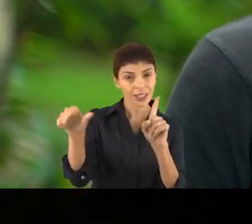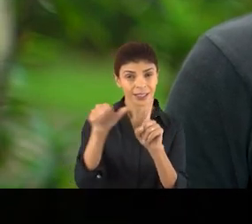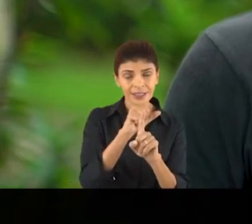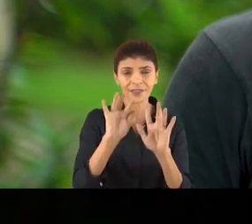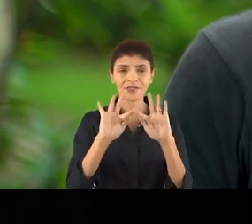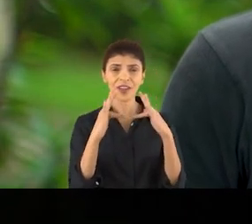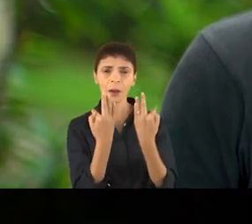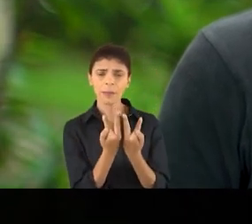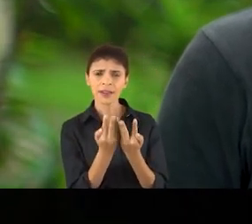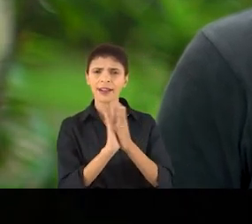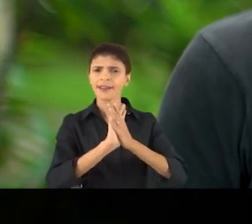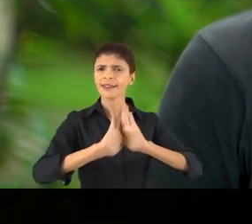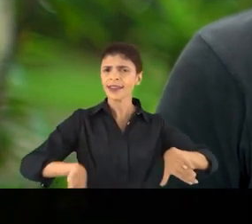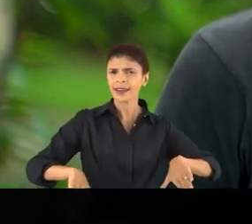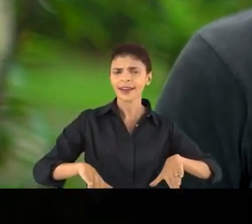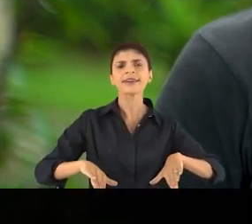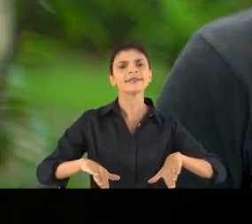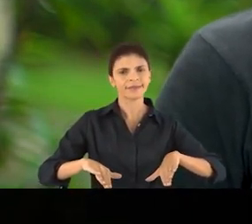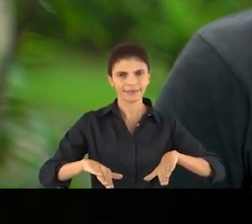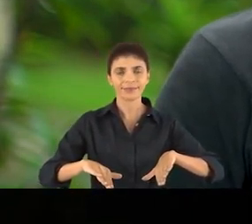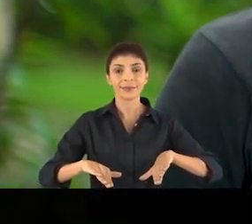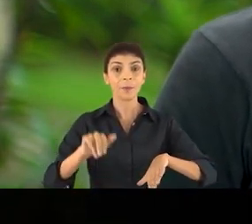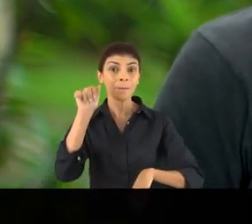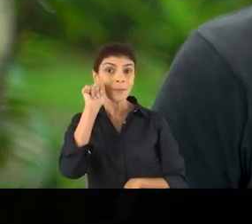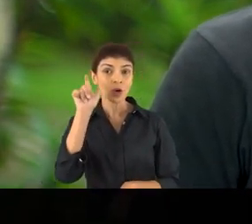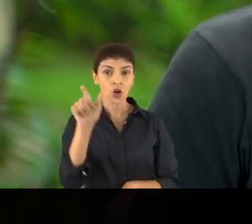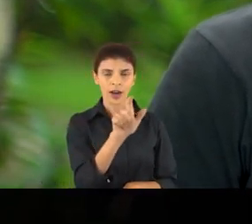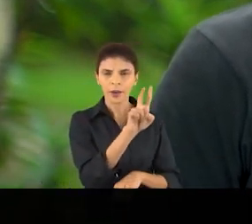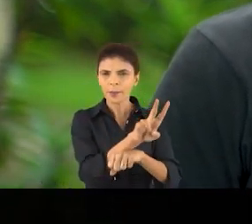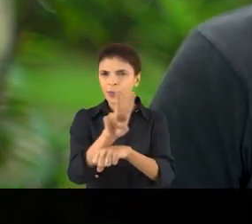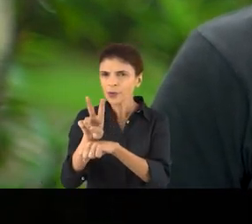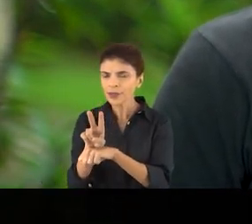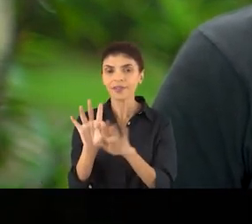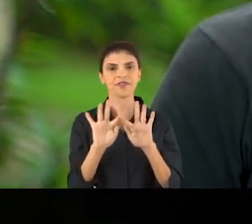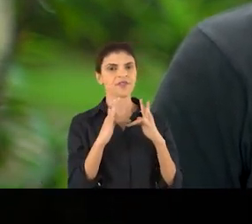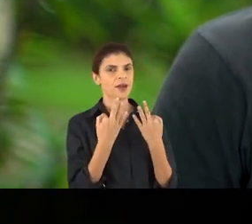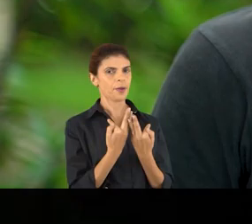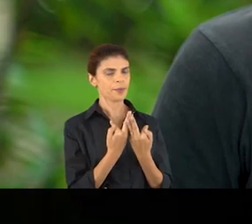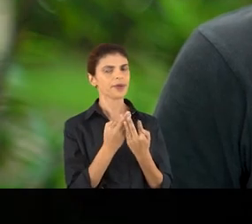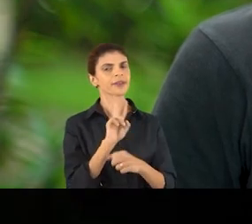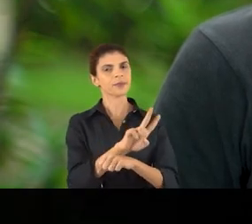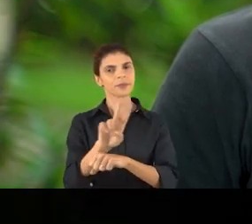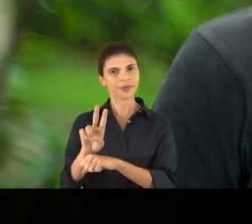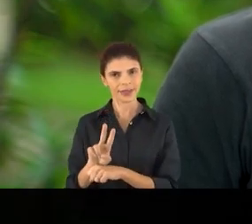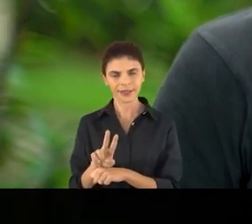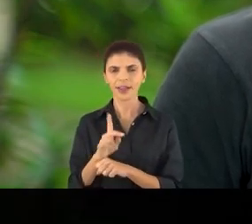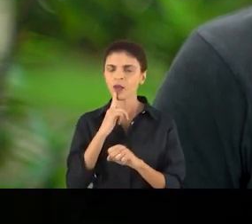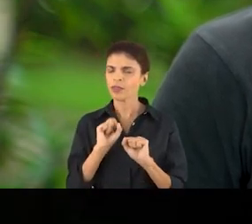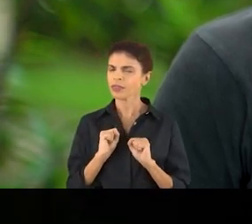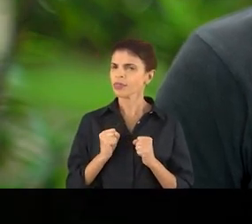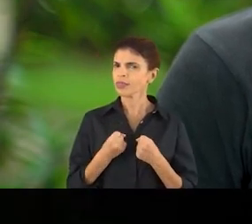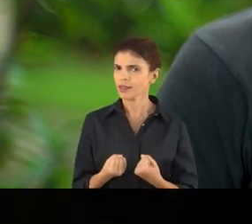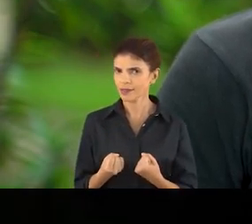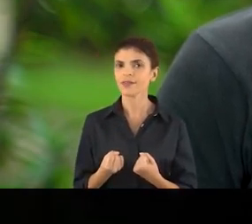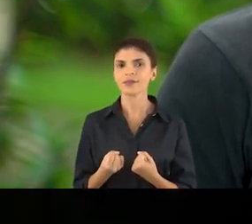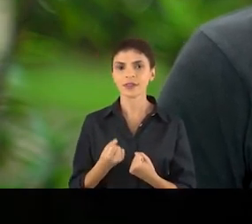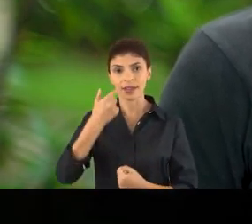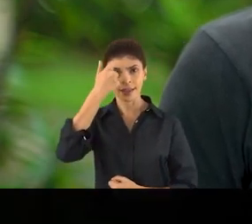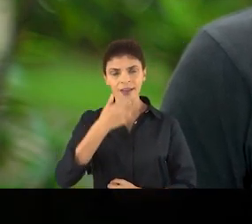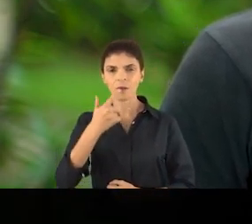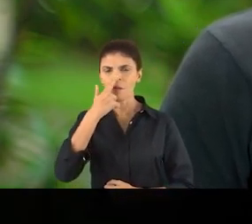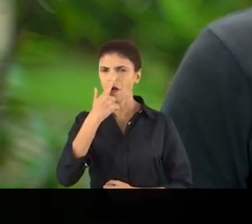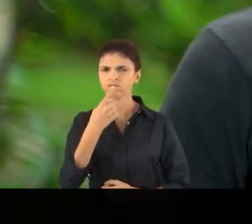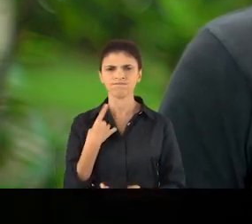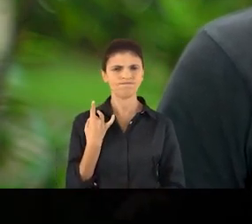doméstica destrói as famílias. Proteger as mulheres é proteger os valores familiares. Com a mesma determinação que defendo esses valores,